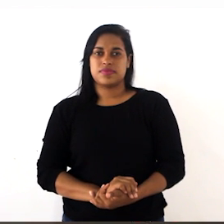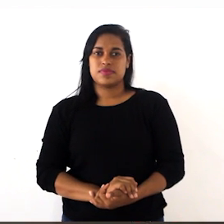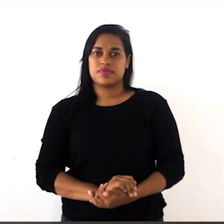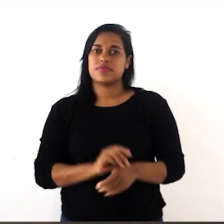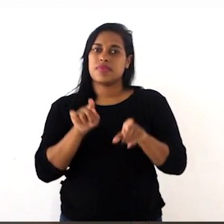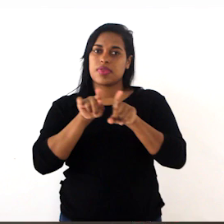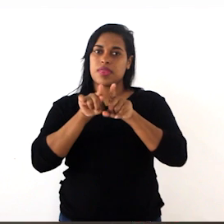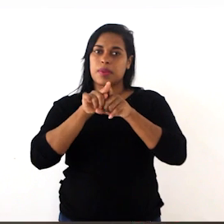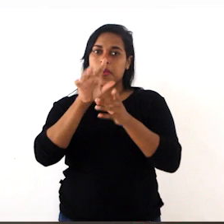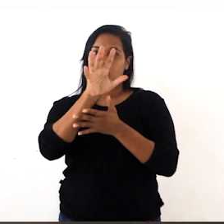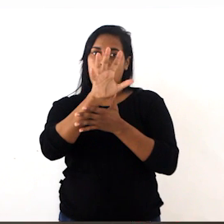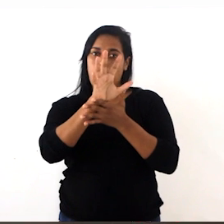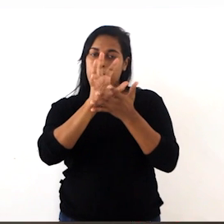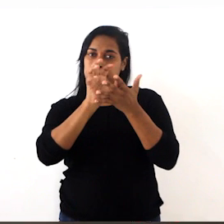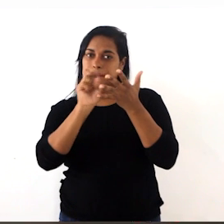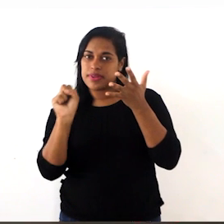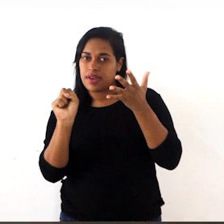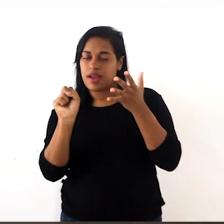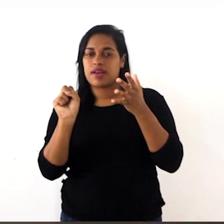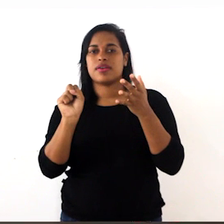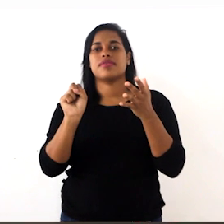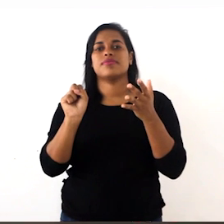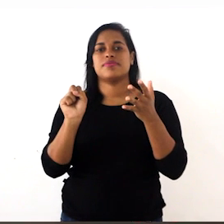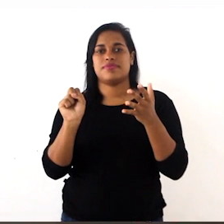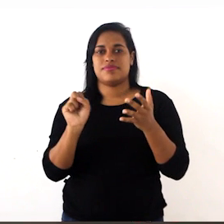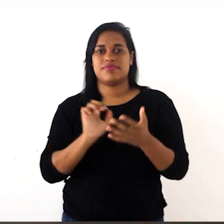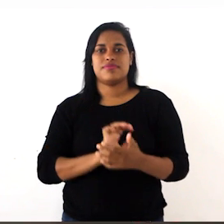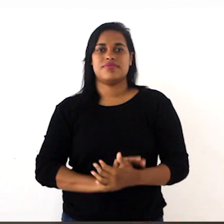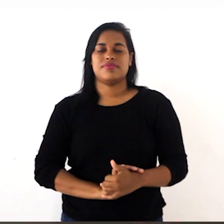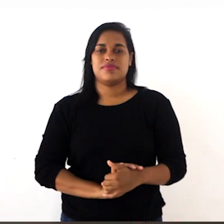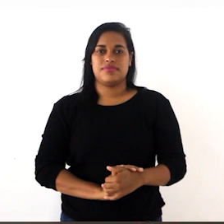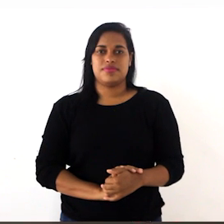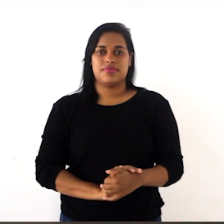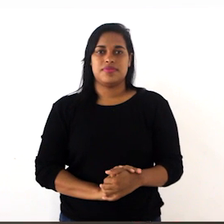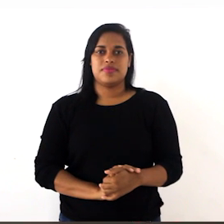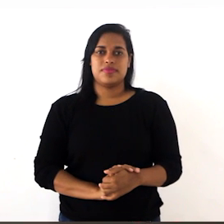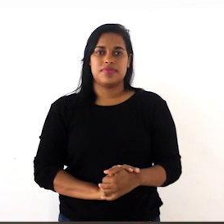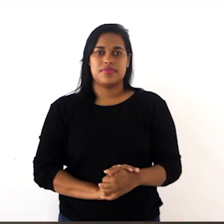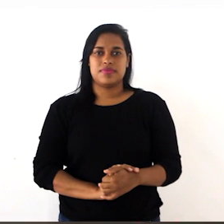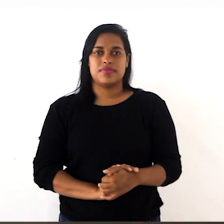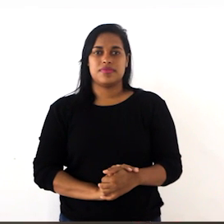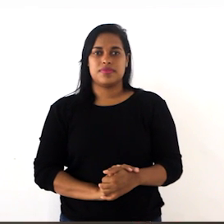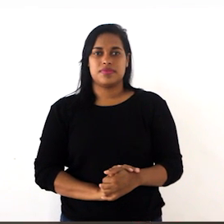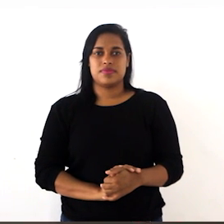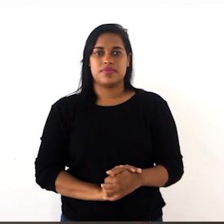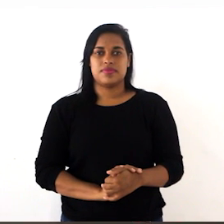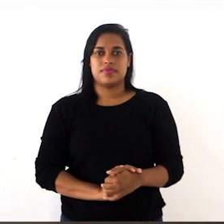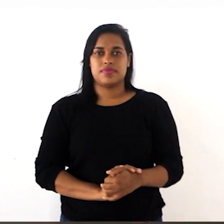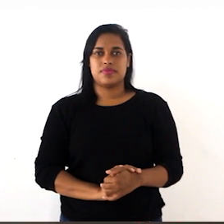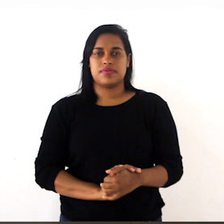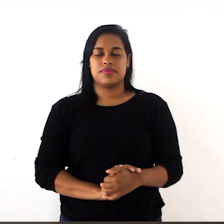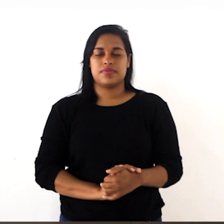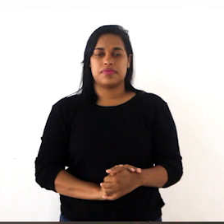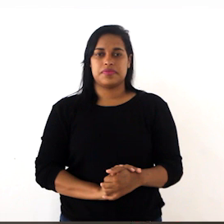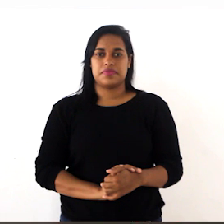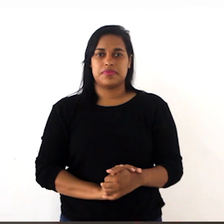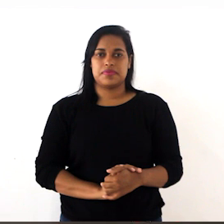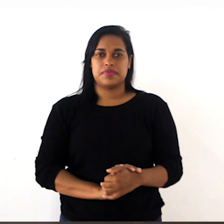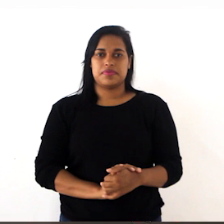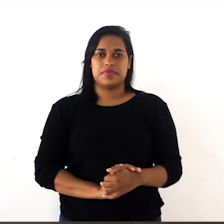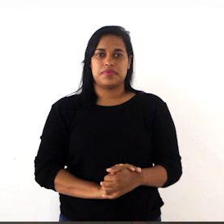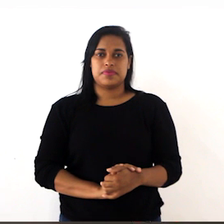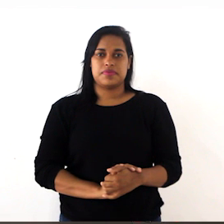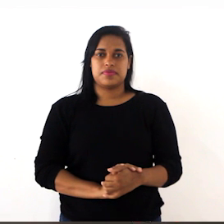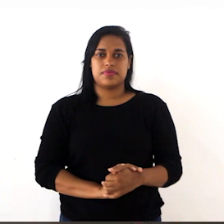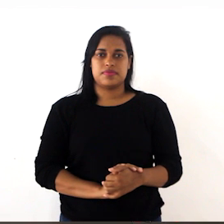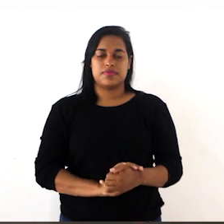Vamos copiar isso daqui e colar. Vamos